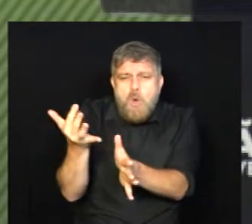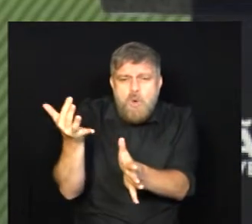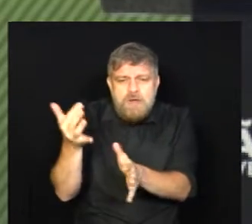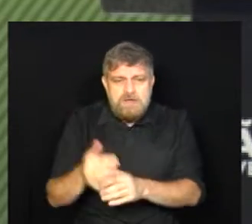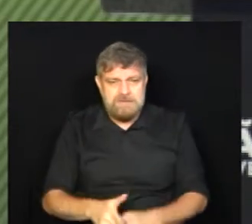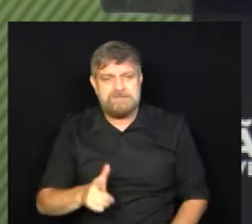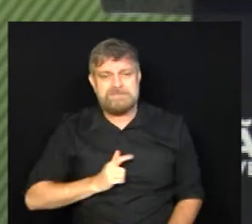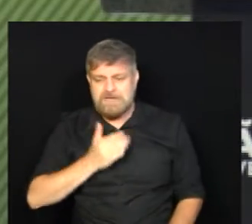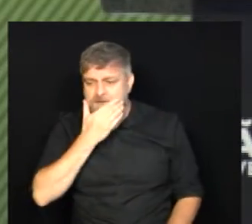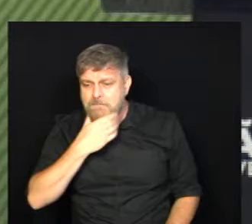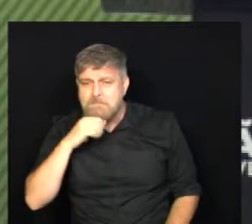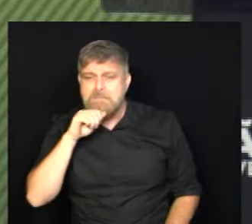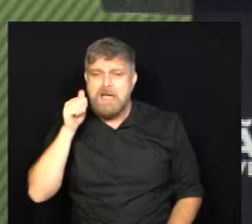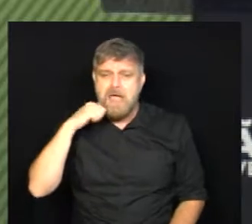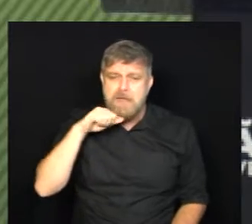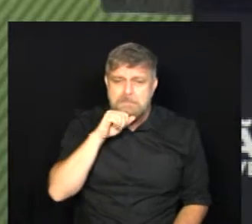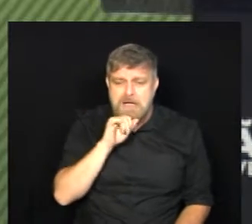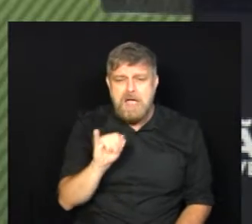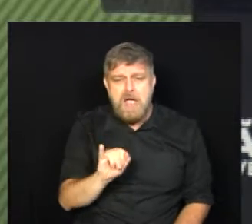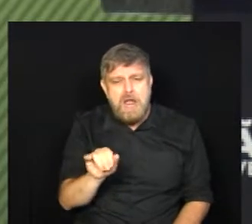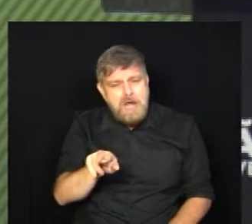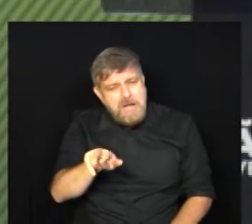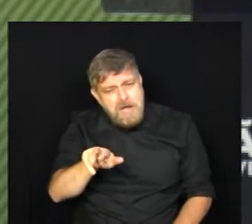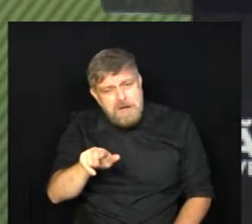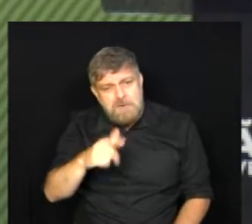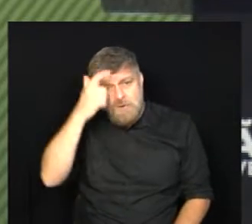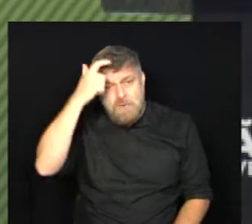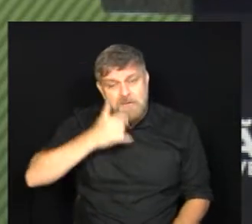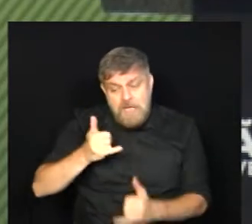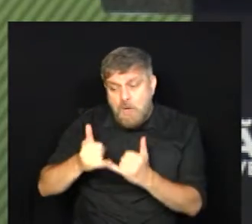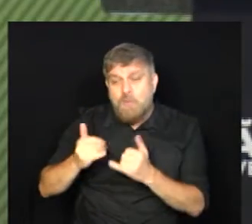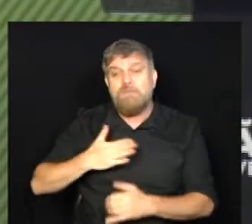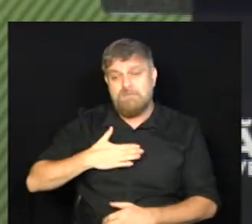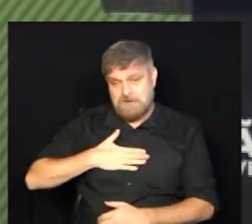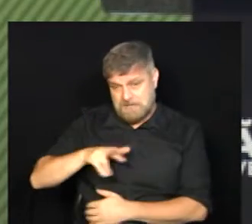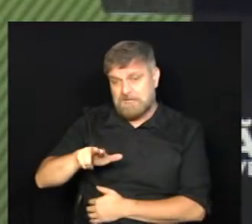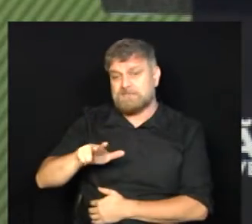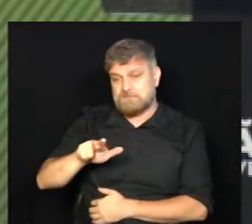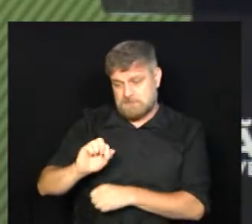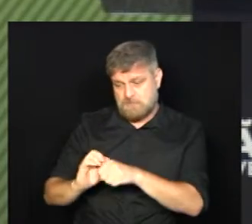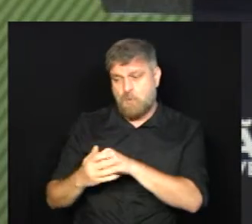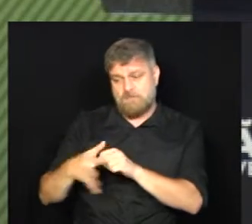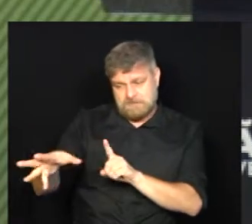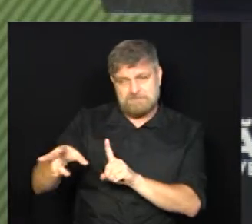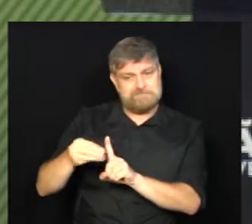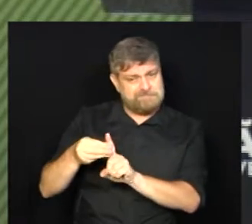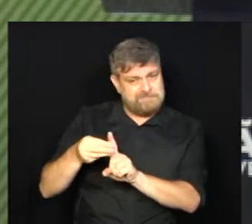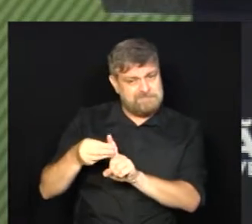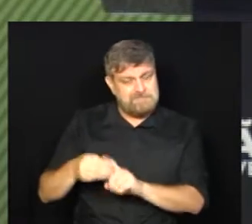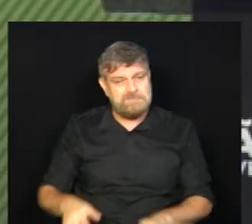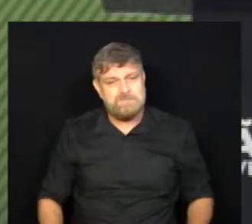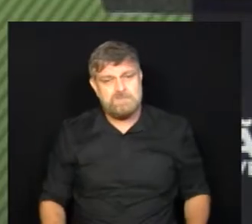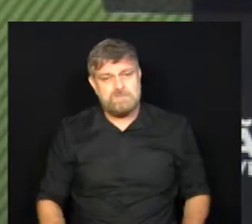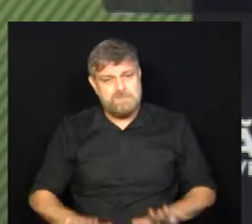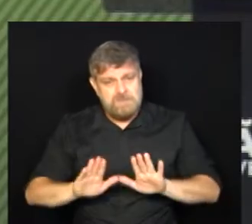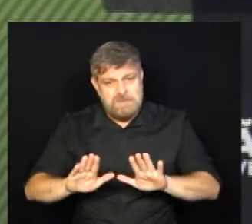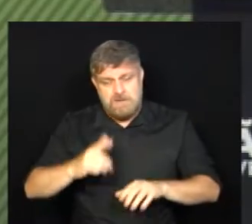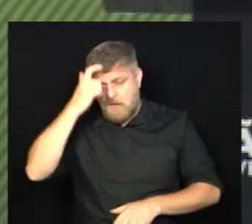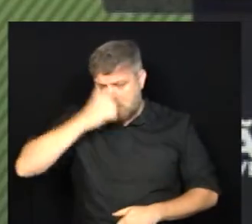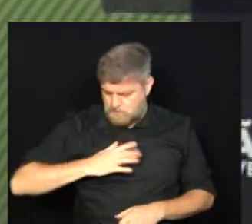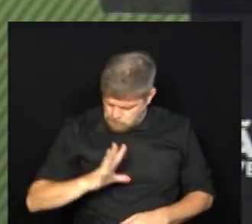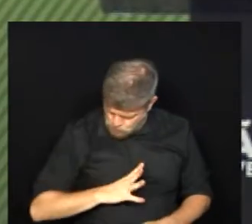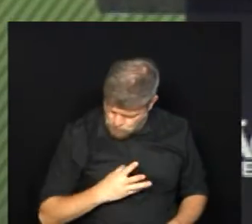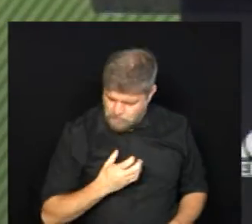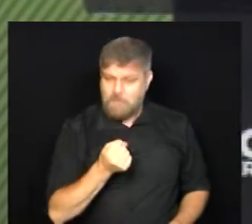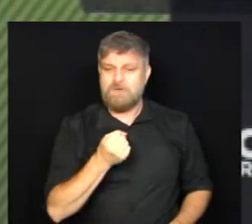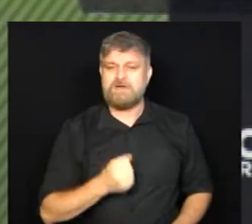Quantos pais, mães, irmãos? Eu quase perdi um irmão também com Covid. E diante disso é que eu tomei